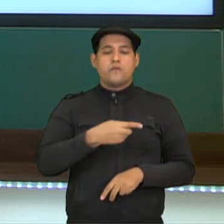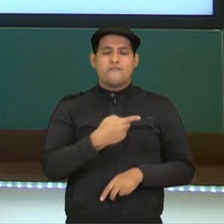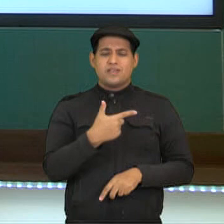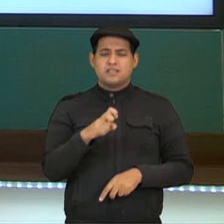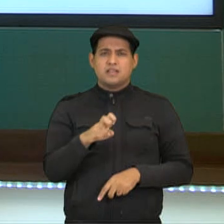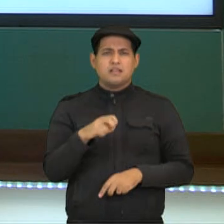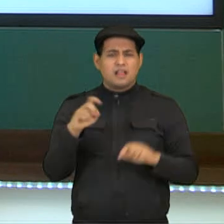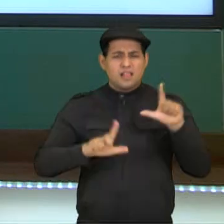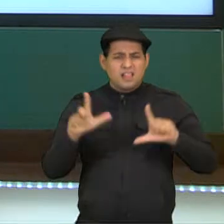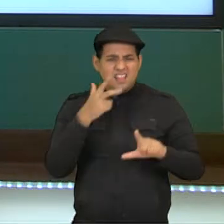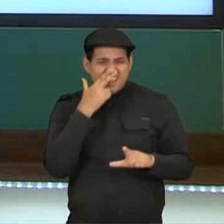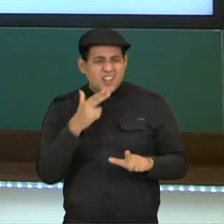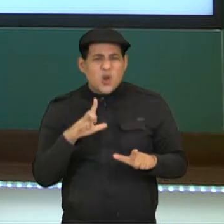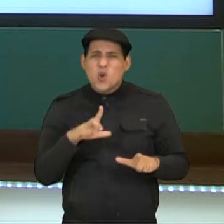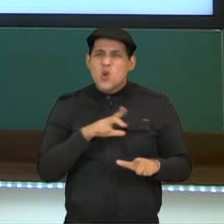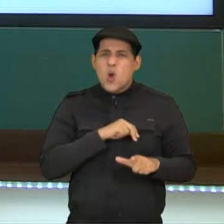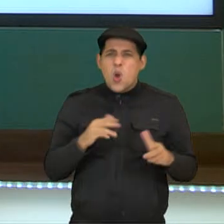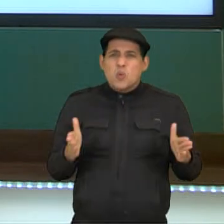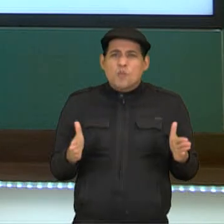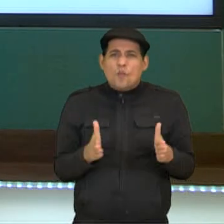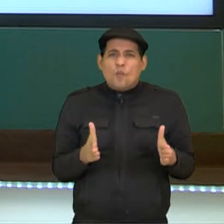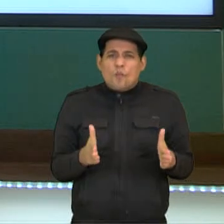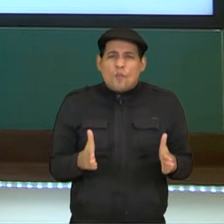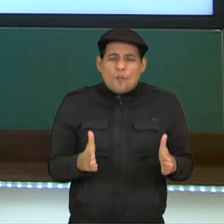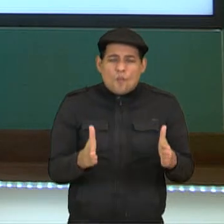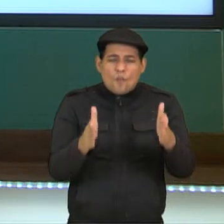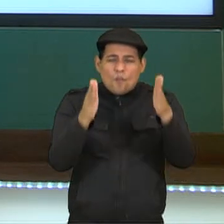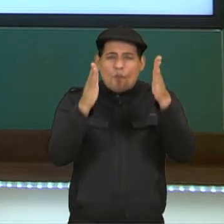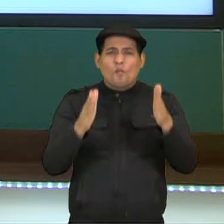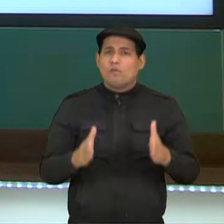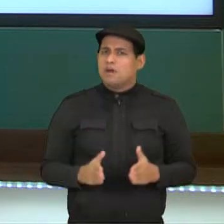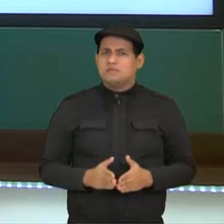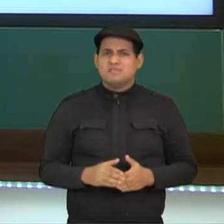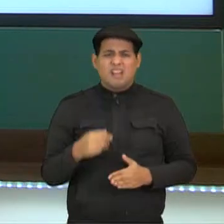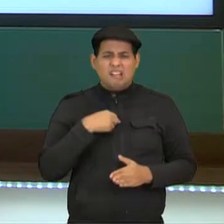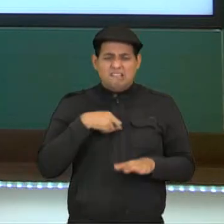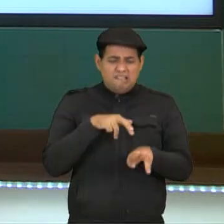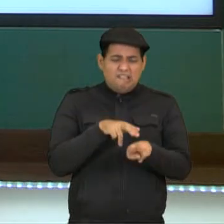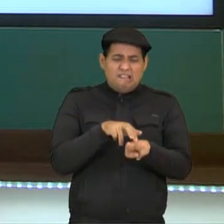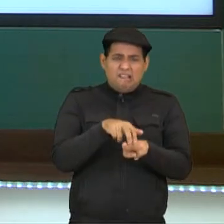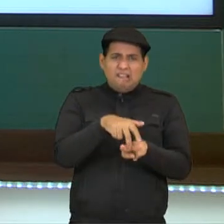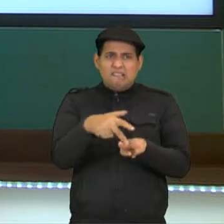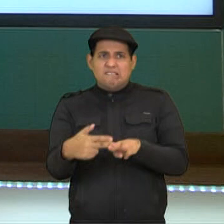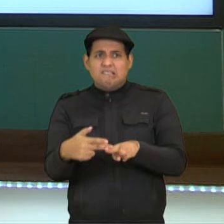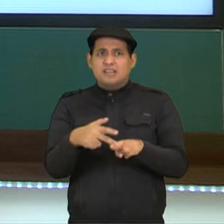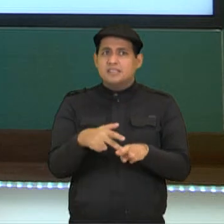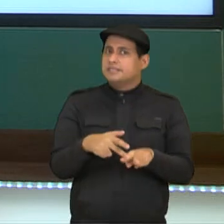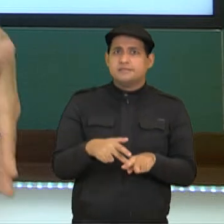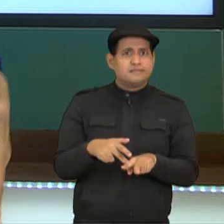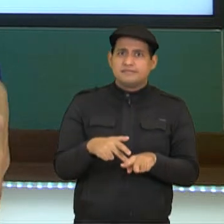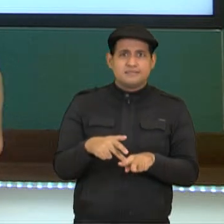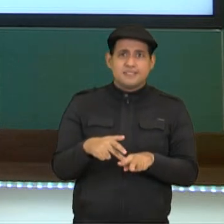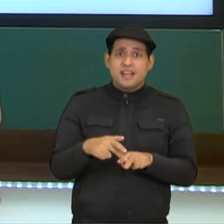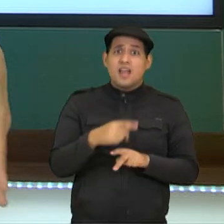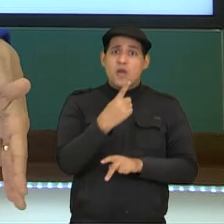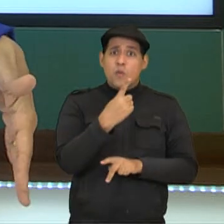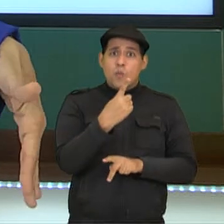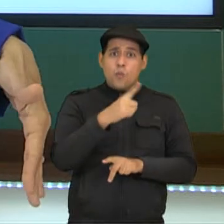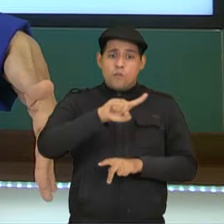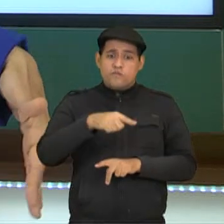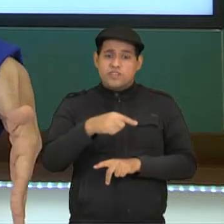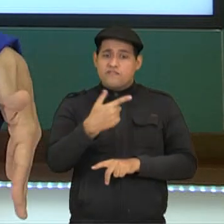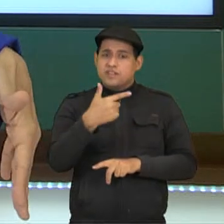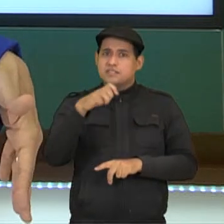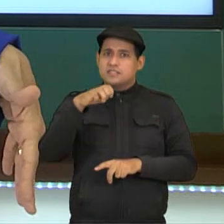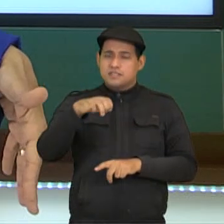olham na televisão e falam, nossa, mas é muito pequenininho o espaço, né, para correr, eu vou pisar na linha. É 1,25 m ali, ó. Então